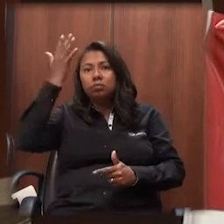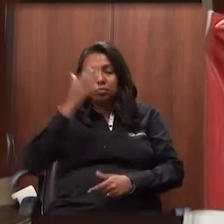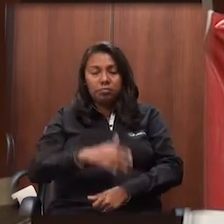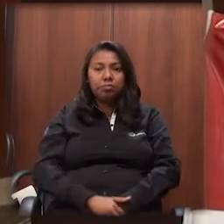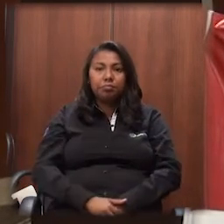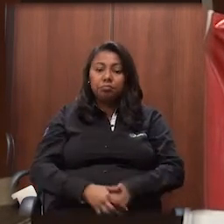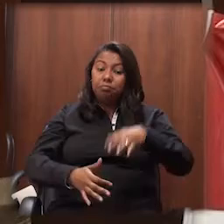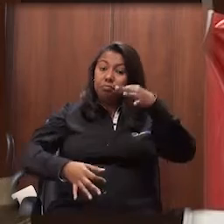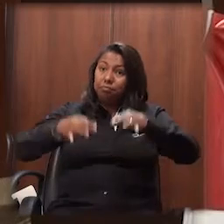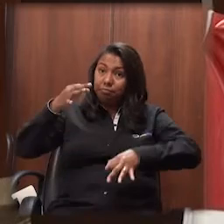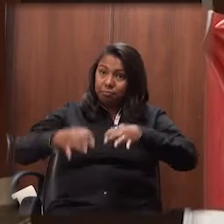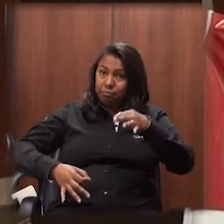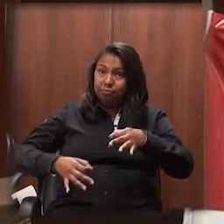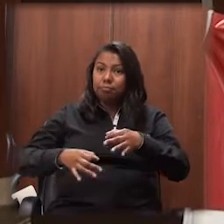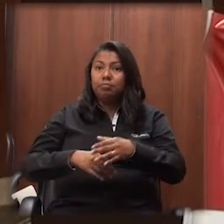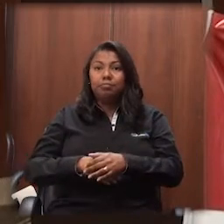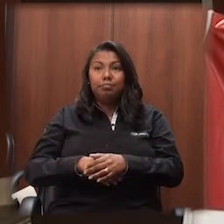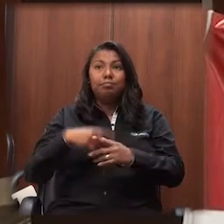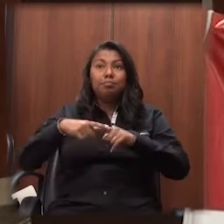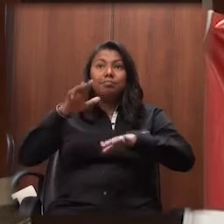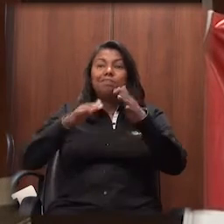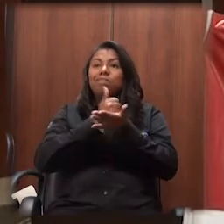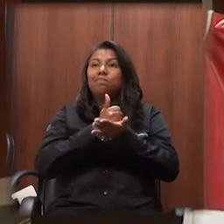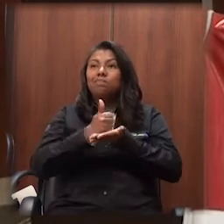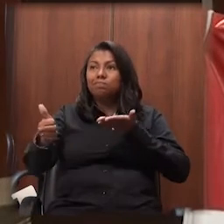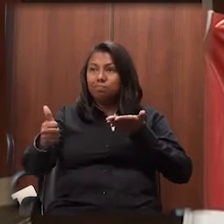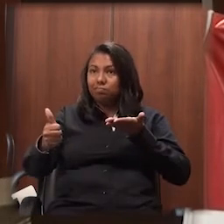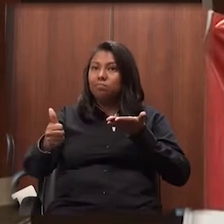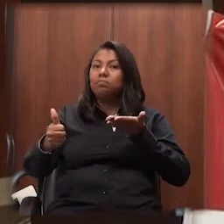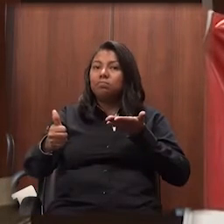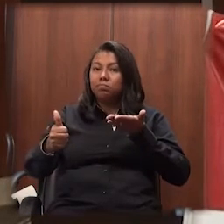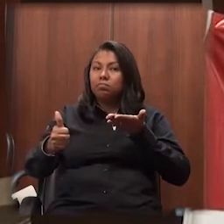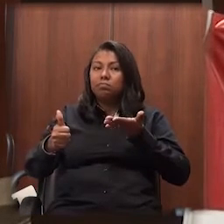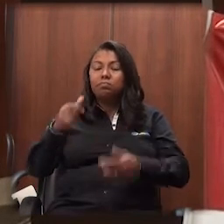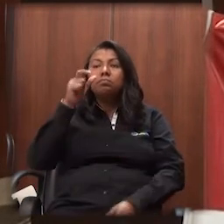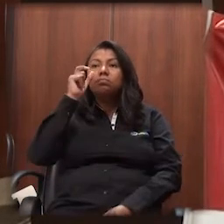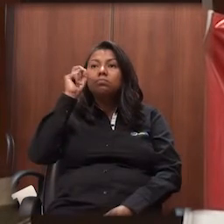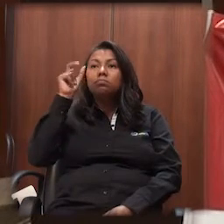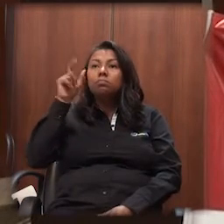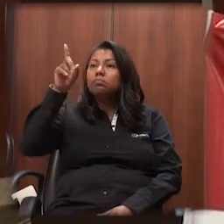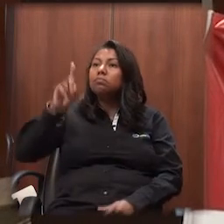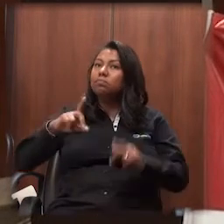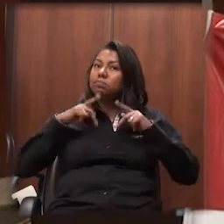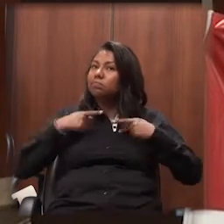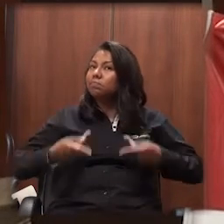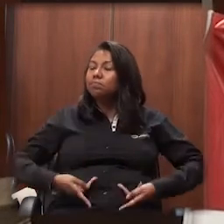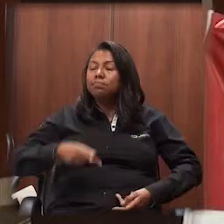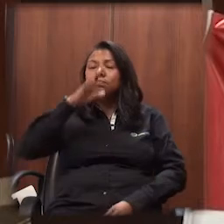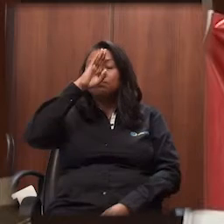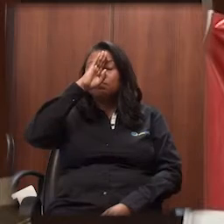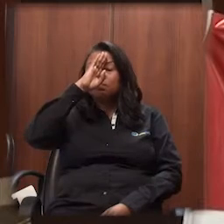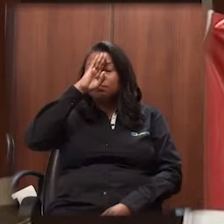juridificada, onde já o leite está derramado. A cultura de direitos humanos é fundamental para